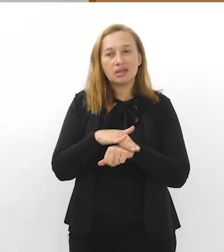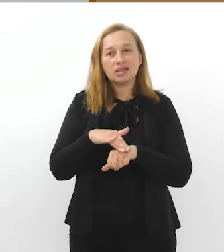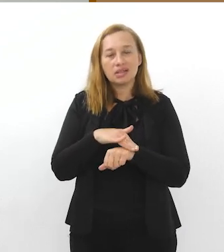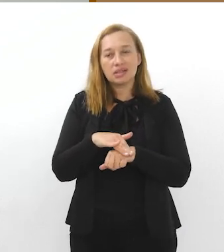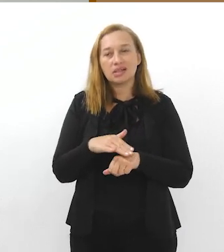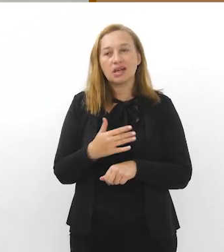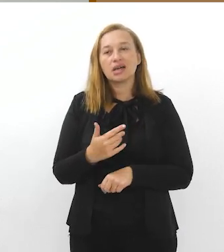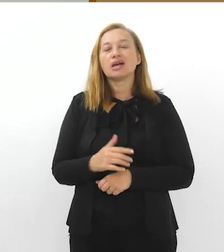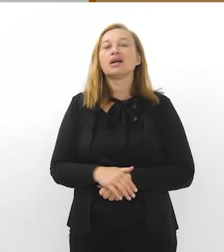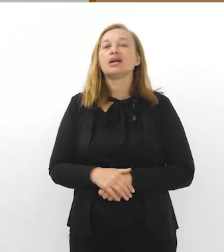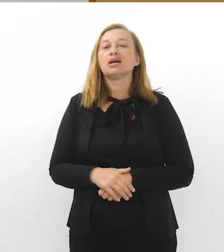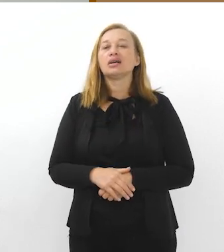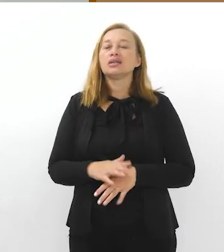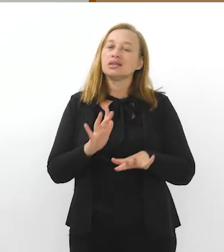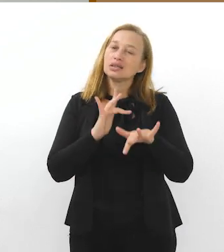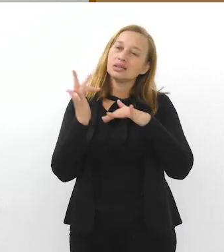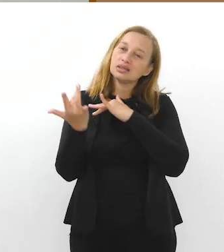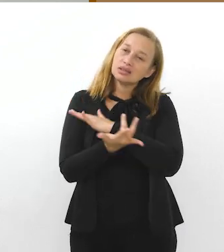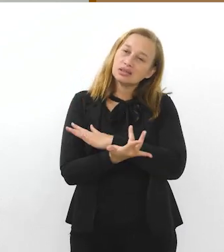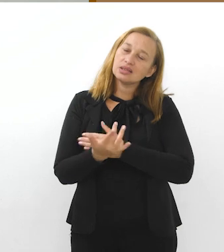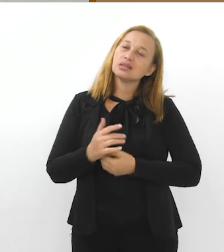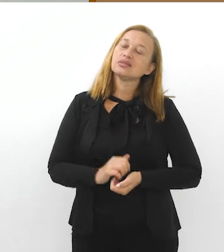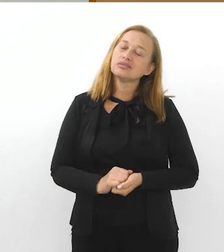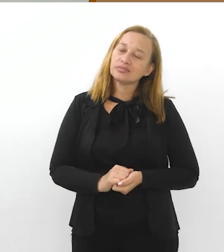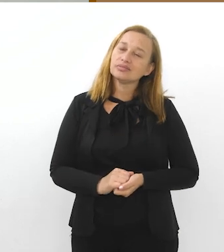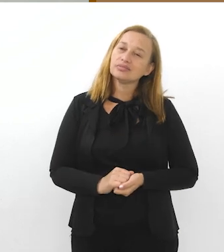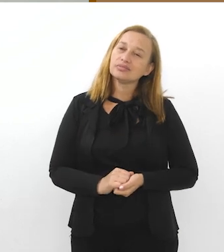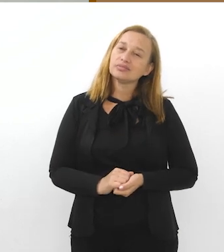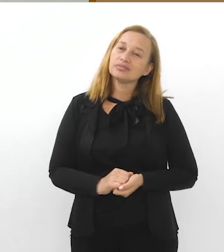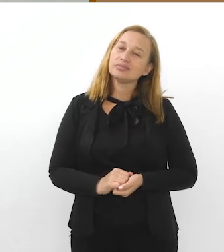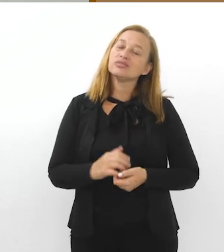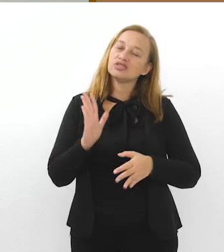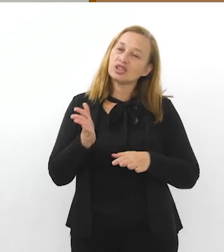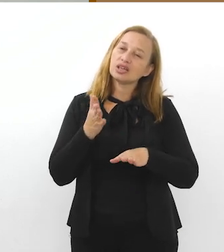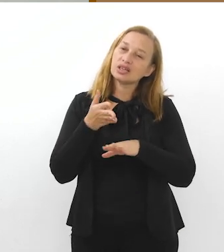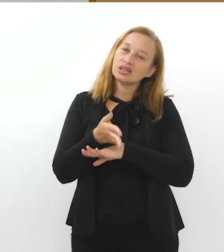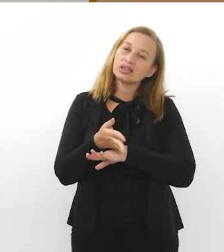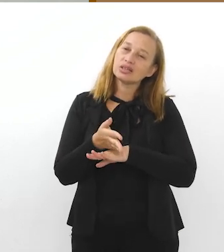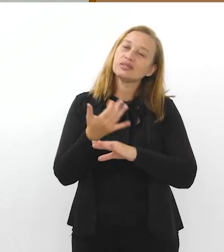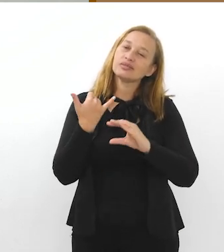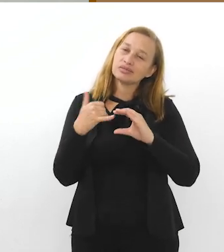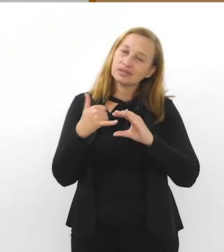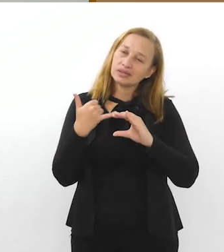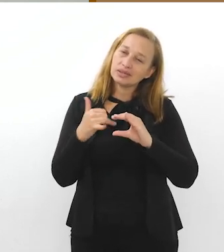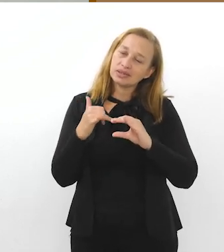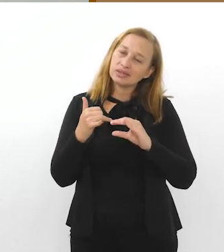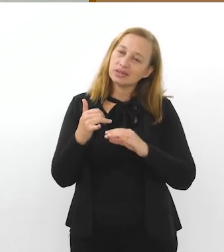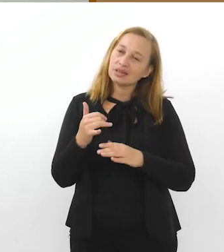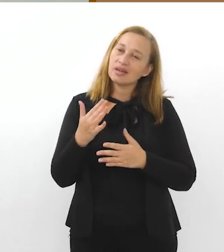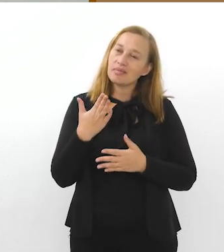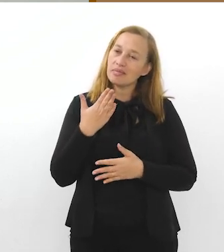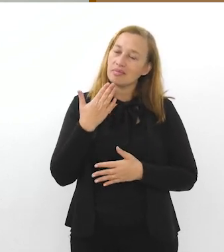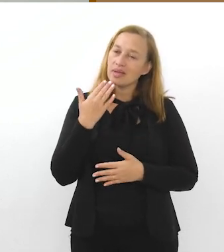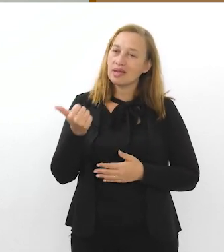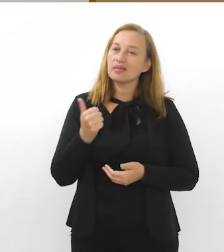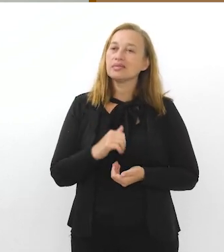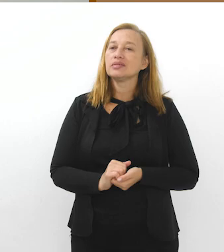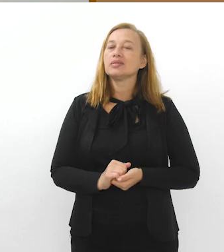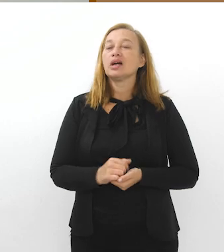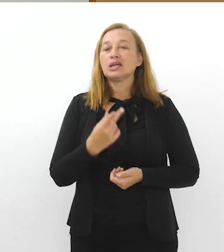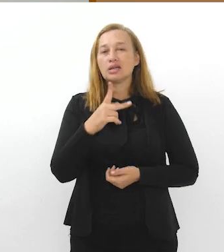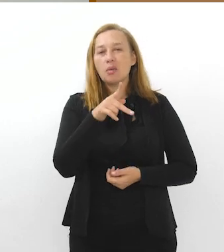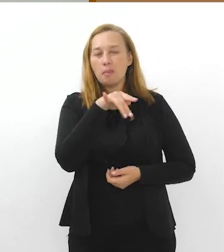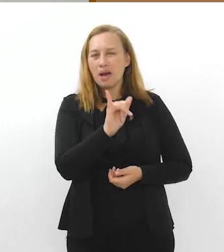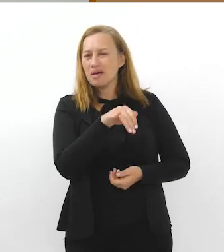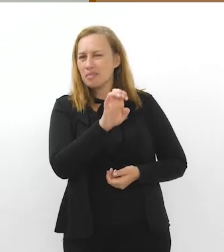gente pode conversar no direct. A partir do momento que conversa no direct, já entra no WhatsApp e aí facilita mais